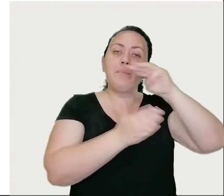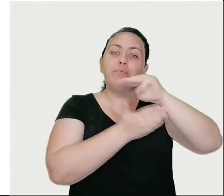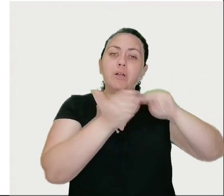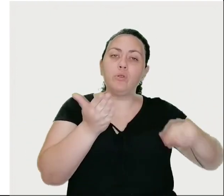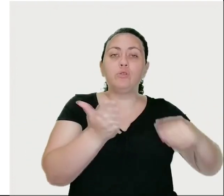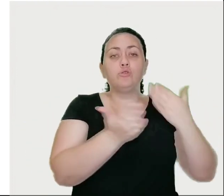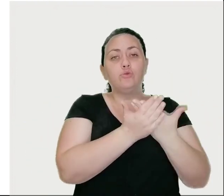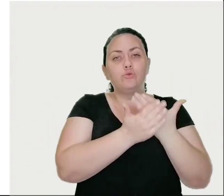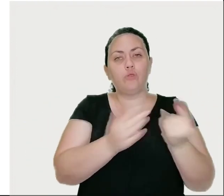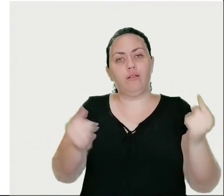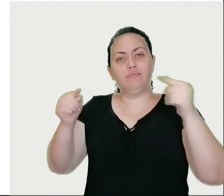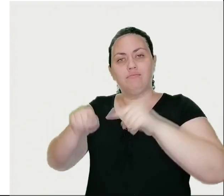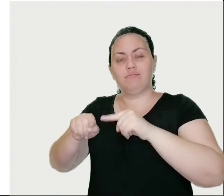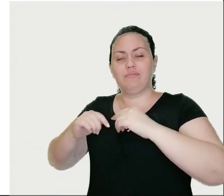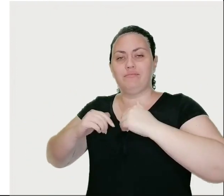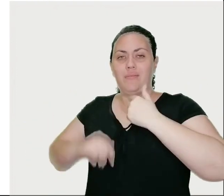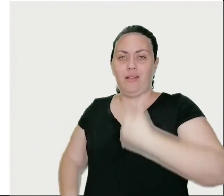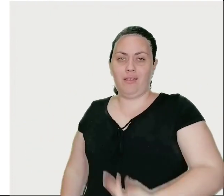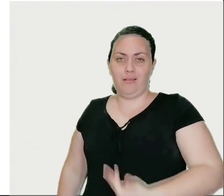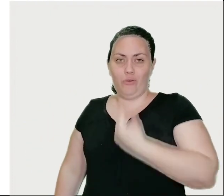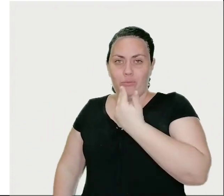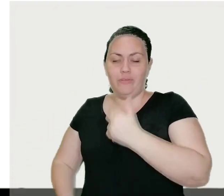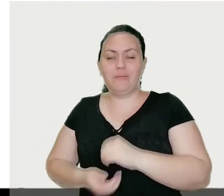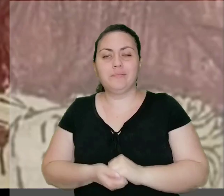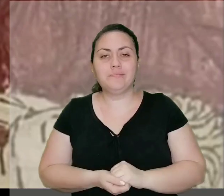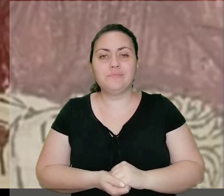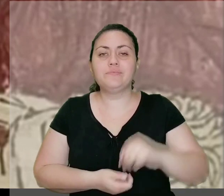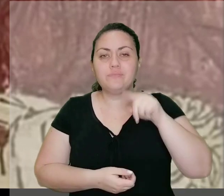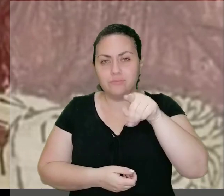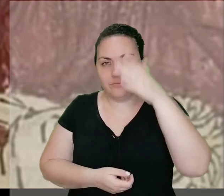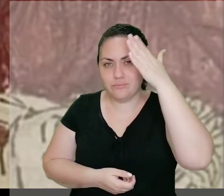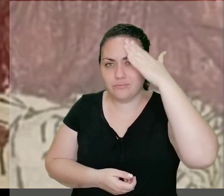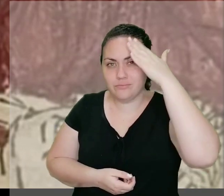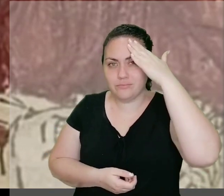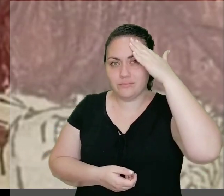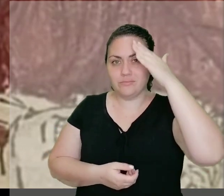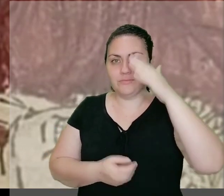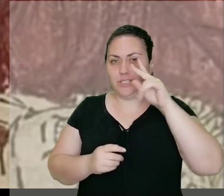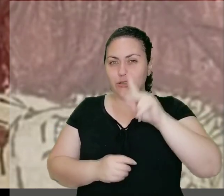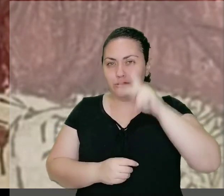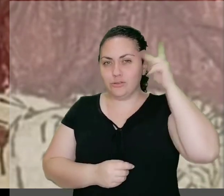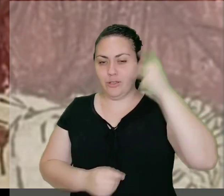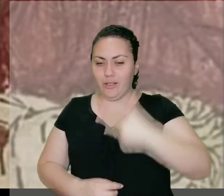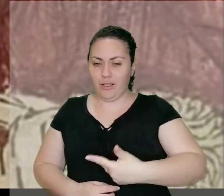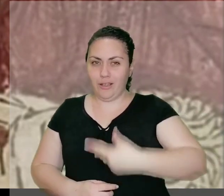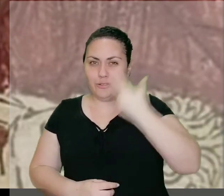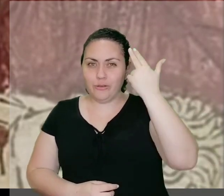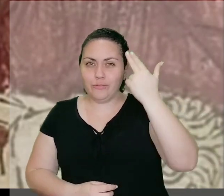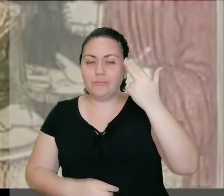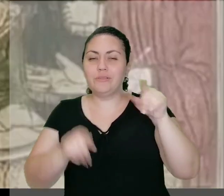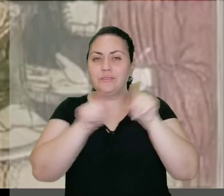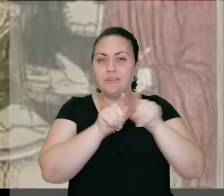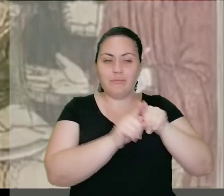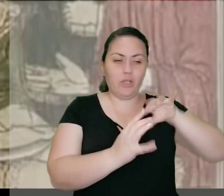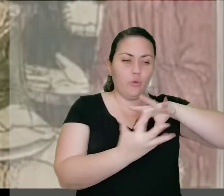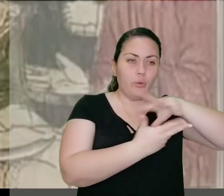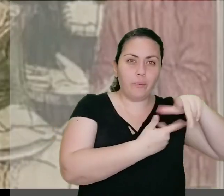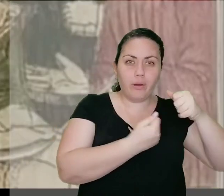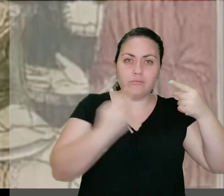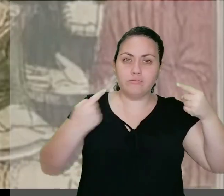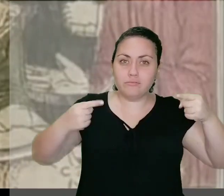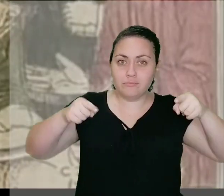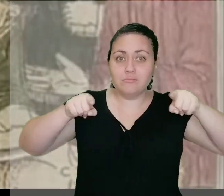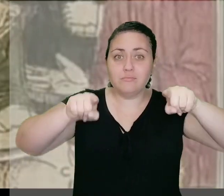ao método que se utiliza para estudar a anatomia. Você sabia que a evolução da anatomia humana confunde-se com a própria história